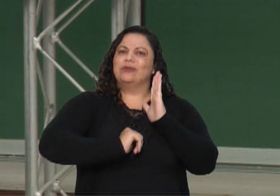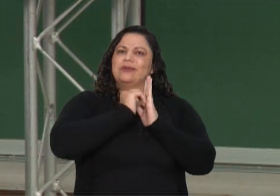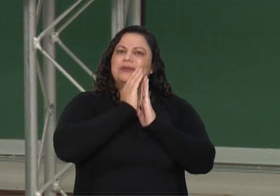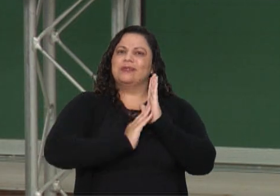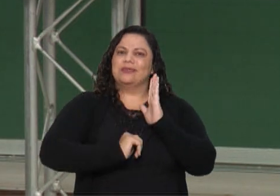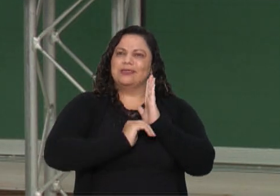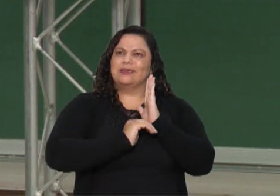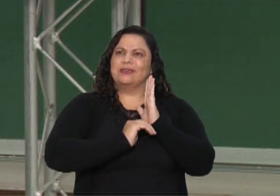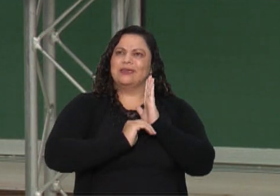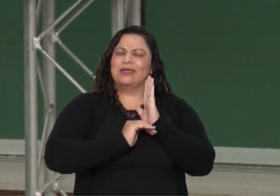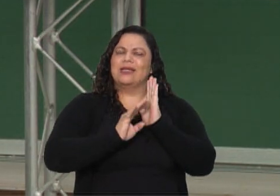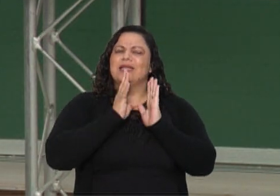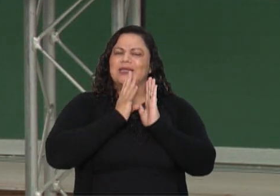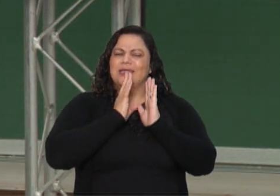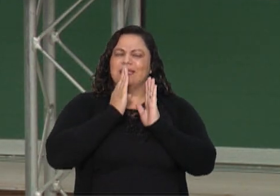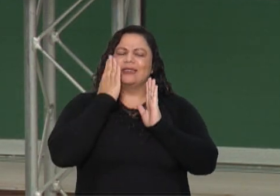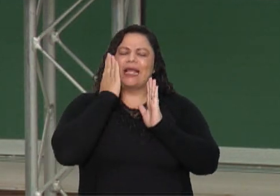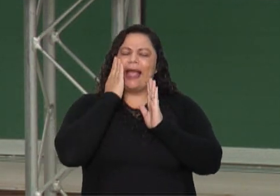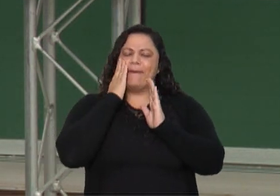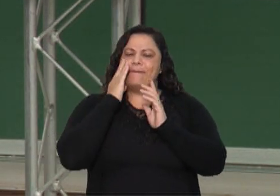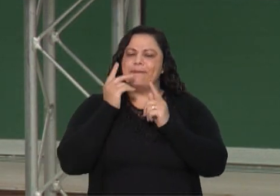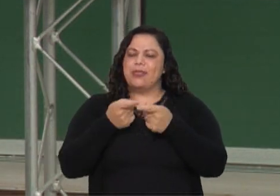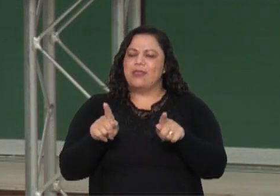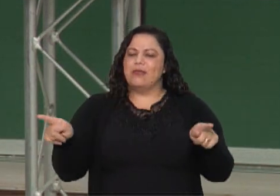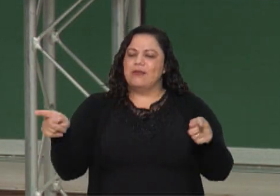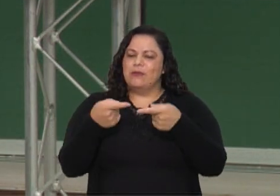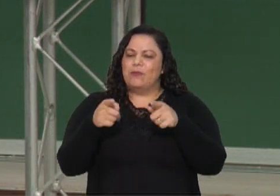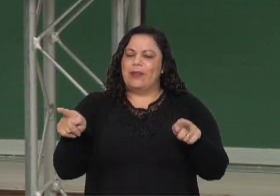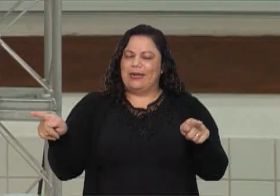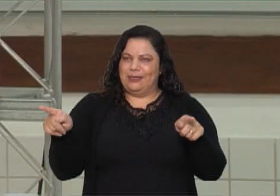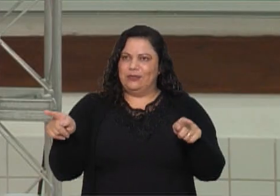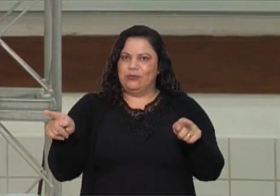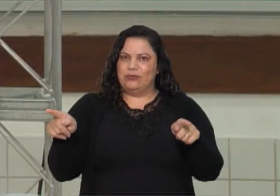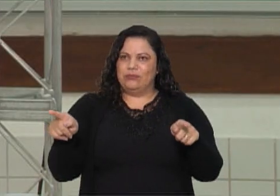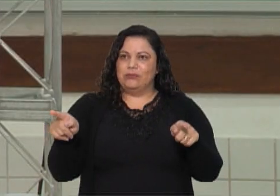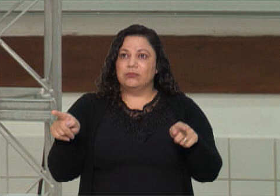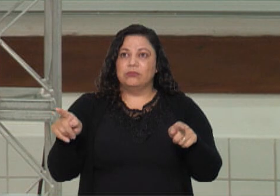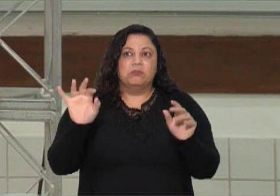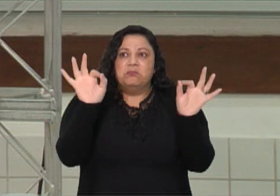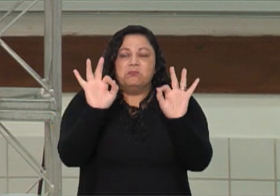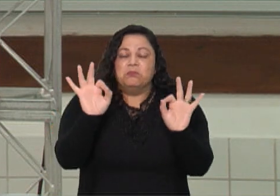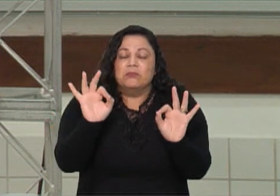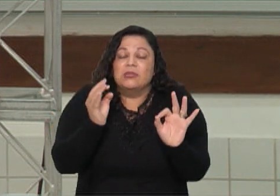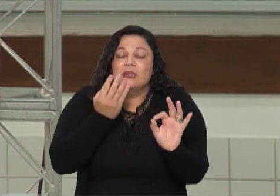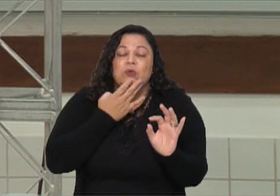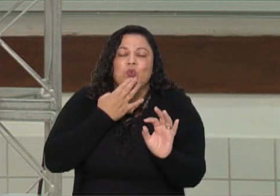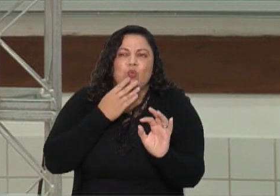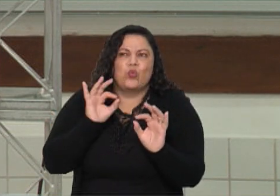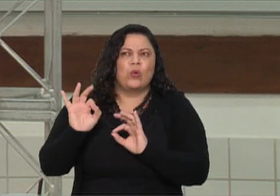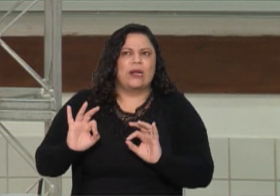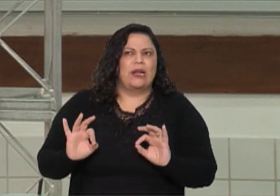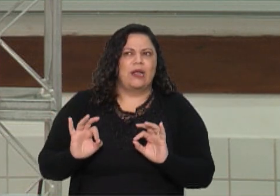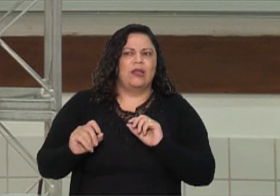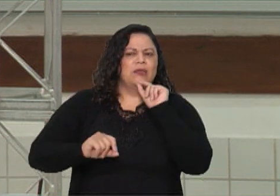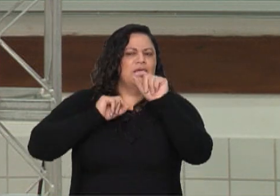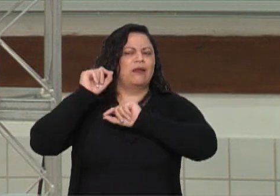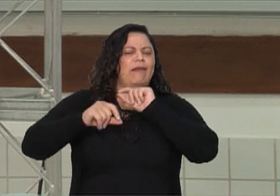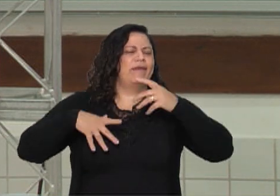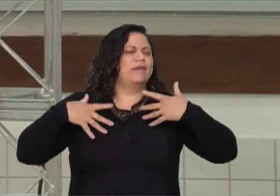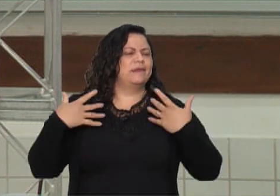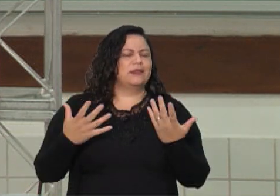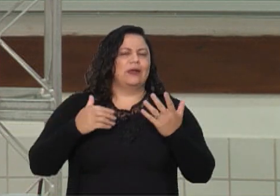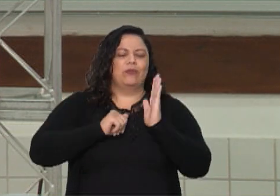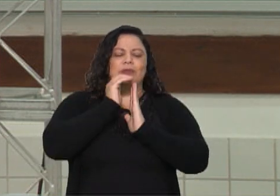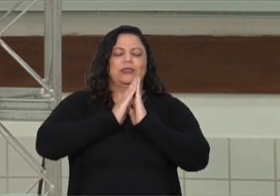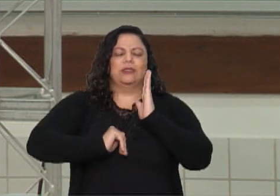Você tem aqueles palitinhos cruz, né? Que não estão pintados com nenhuma cor. Que tal você pegar aí uma